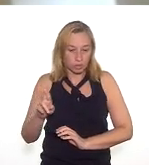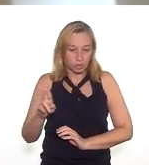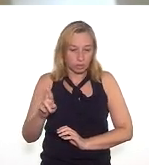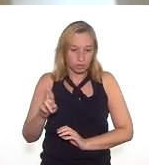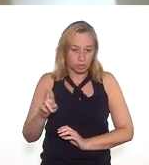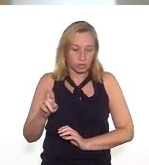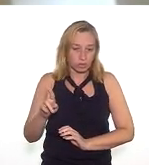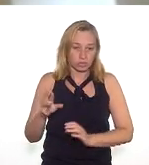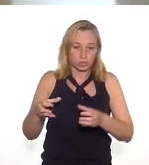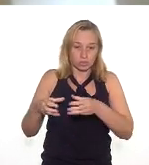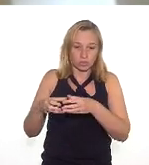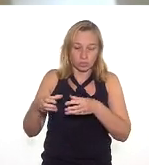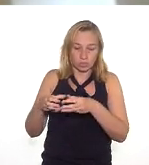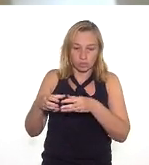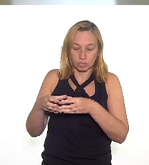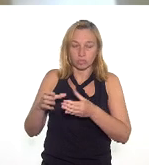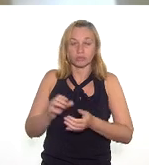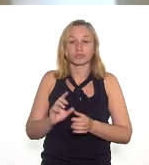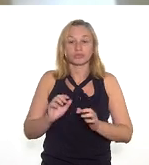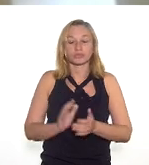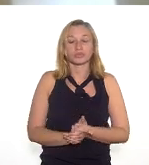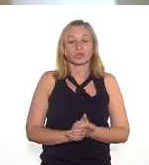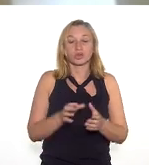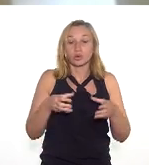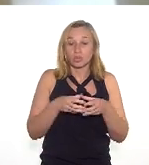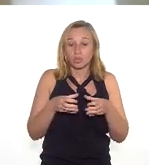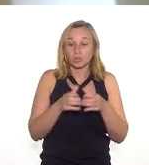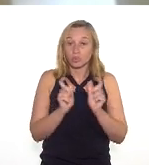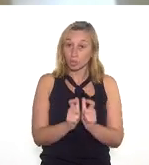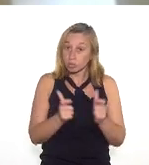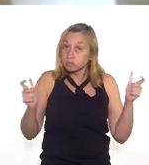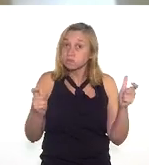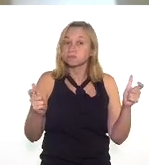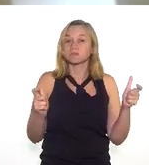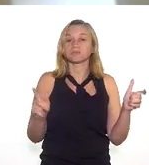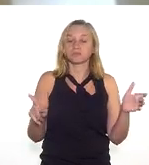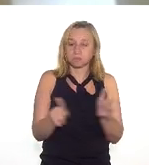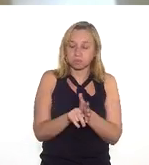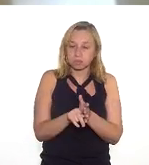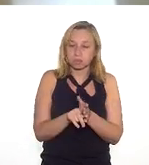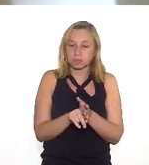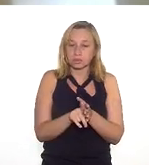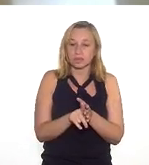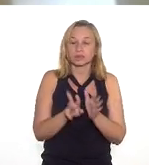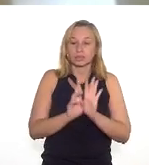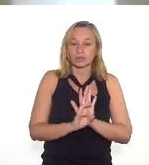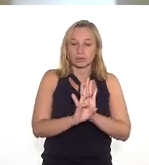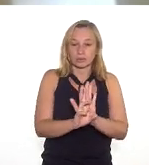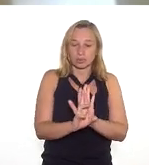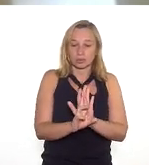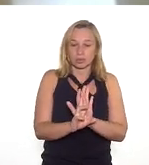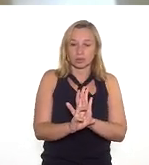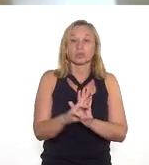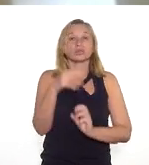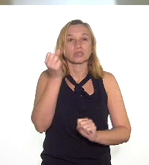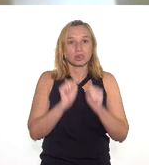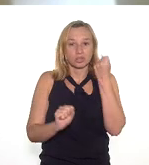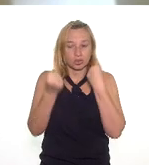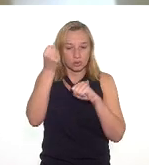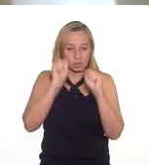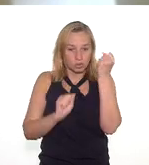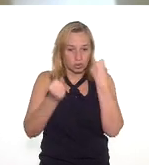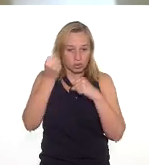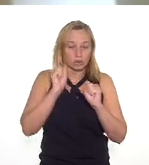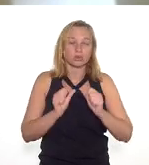de reitores, enfim, tinha um grupo grande que fazia parte, representantes da indústria, para que a